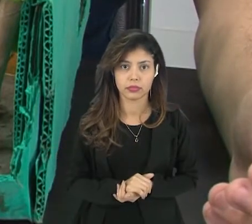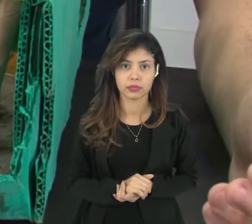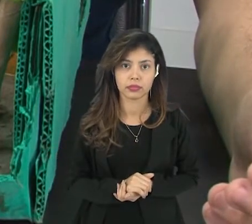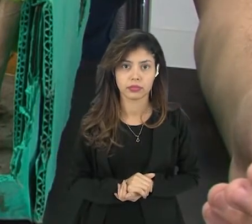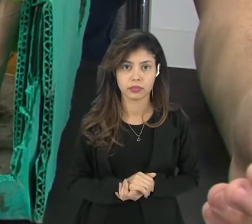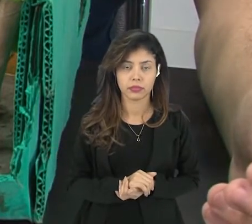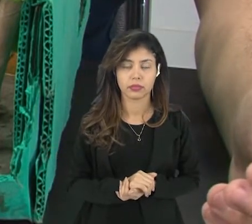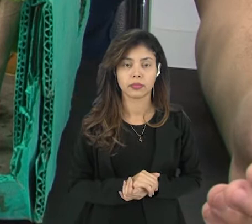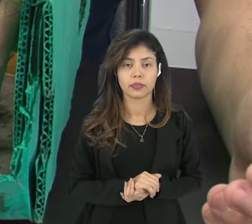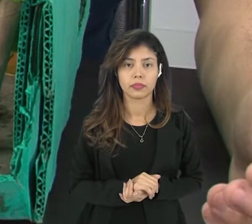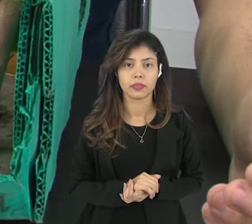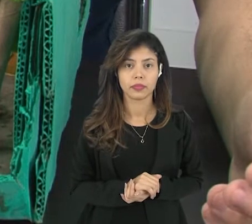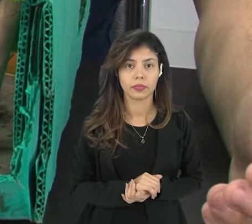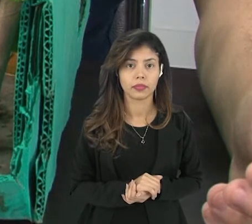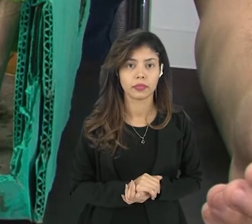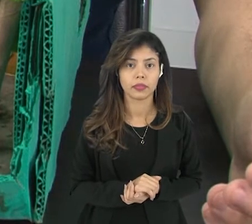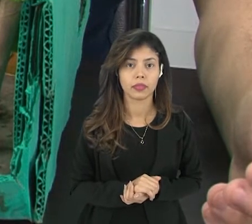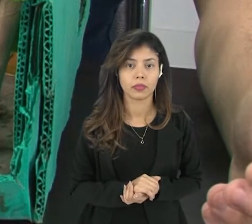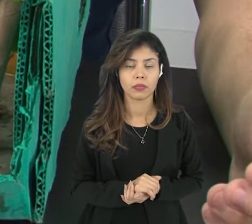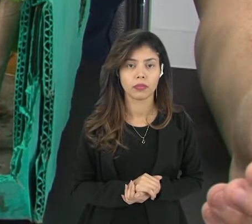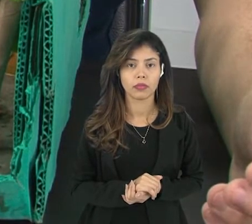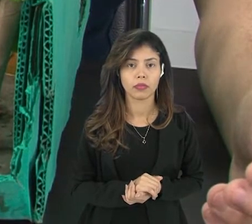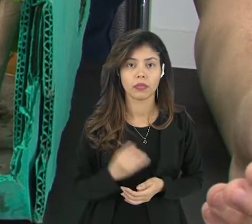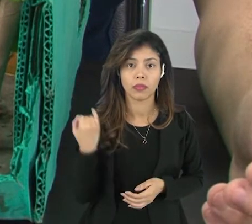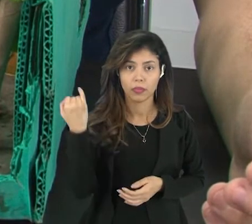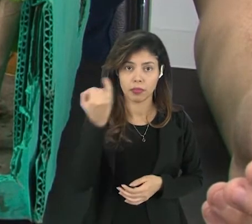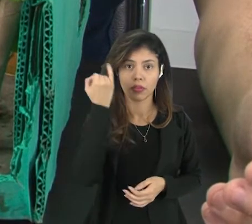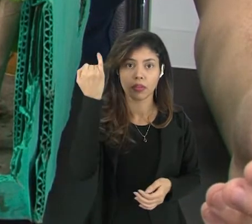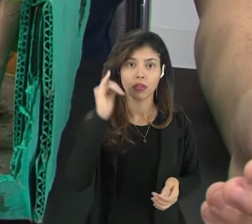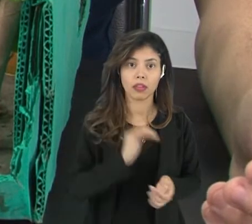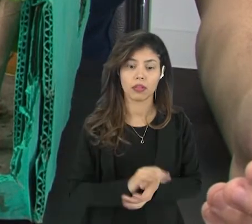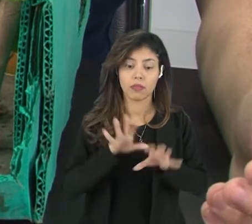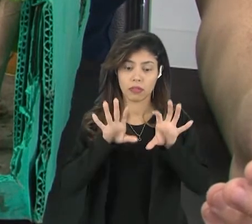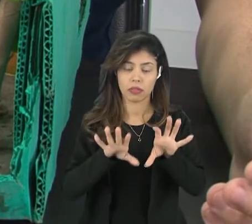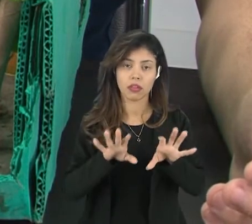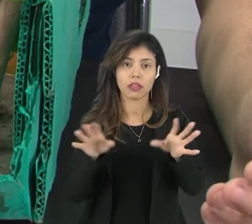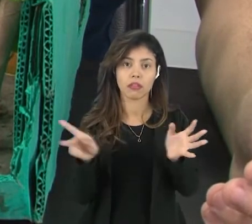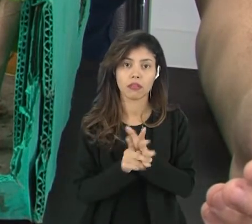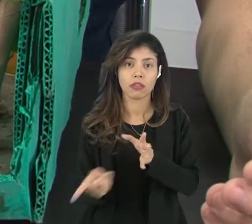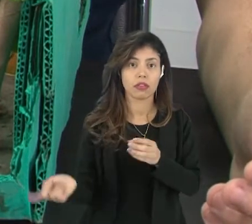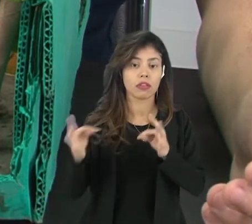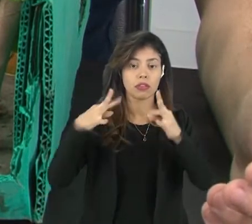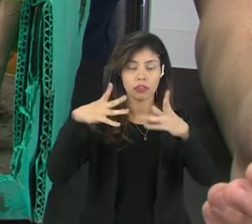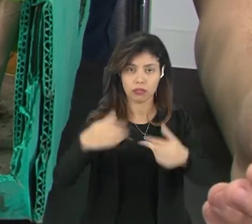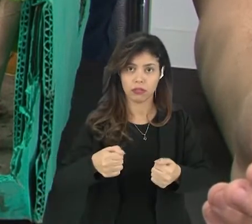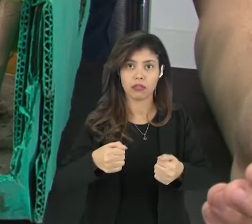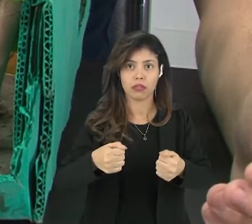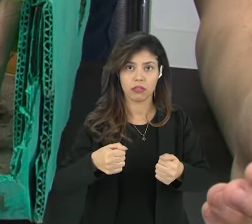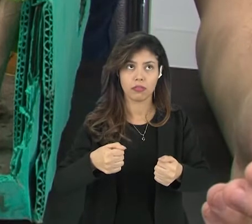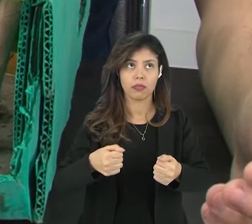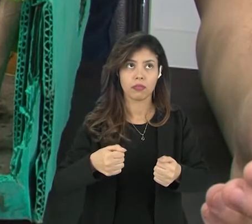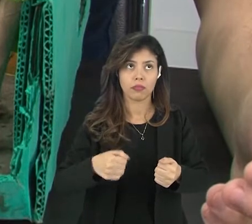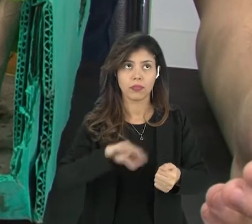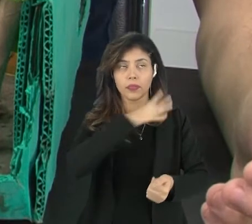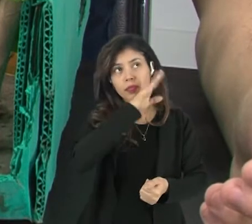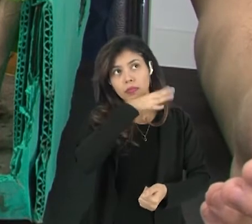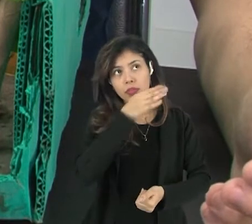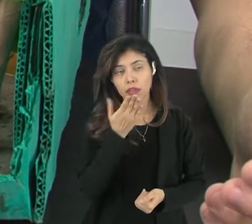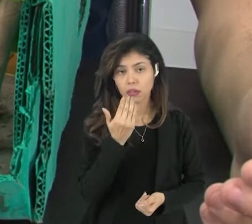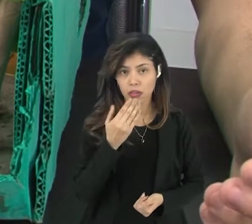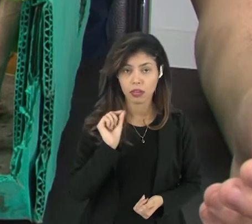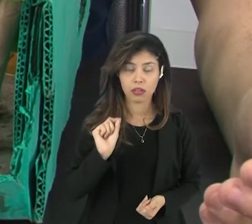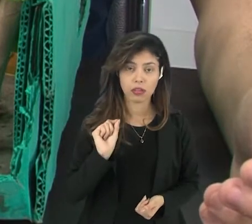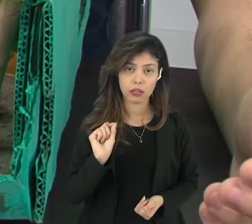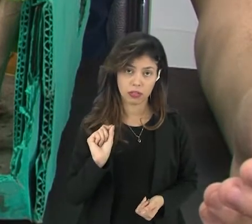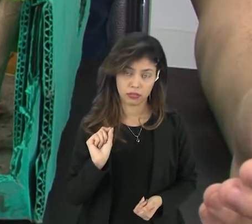barro, que ele é bastante importante, né? Dele vem tudo. Ó. Os animais se alimentam de